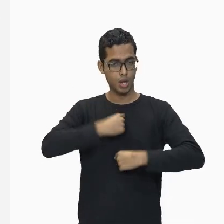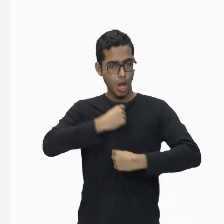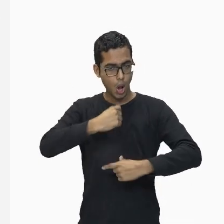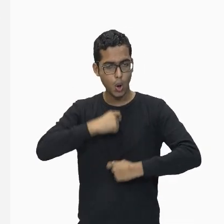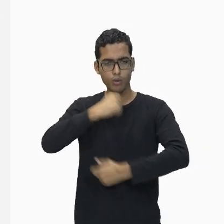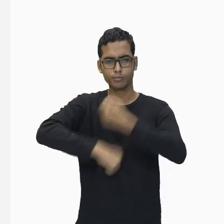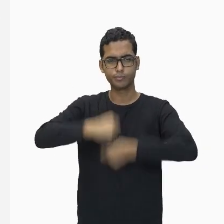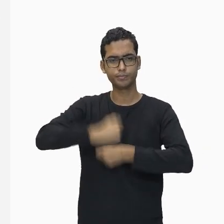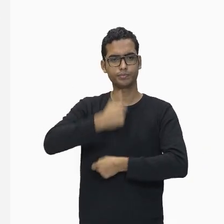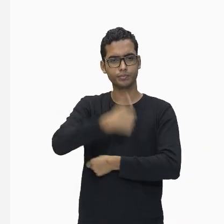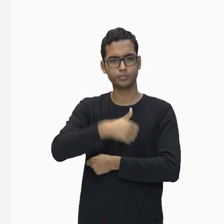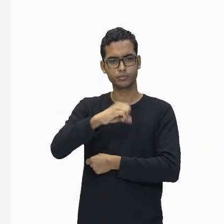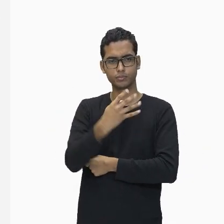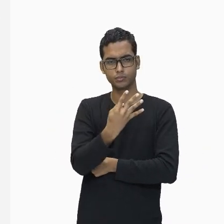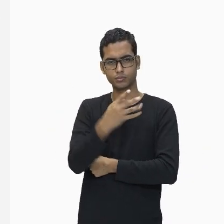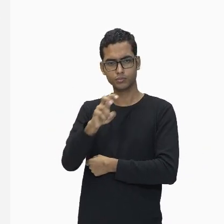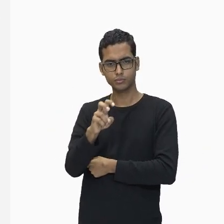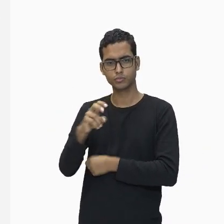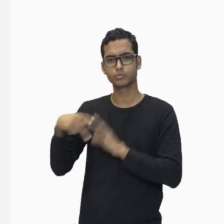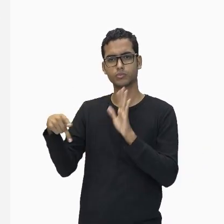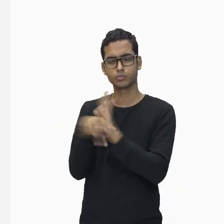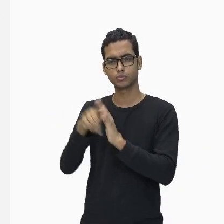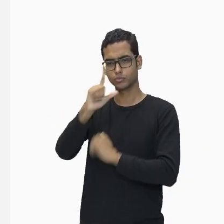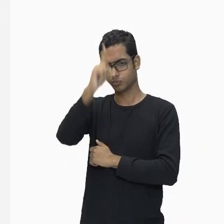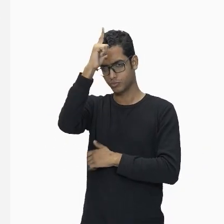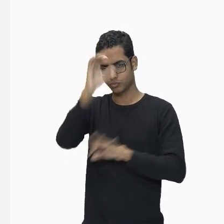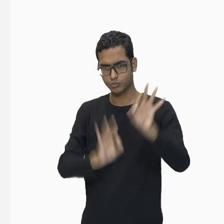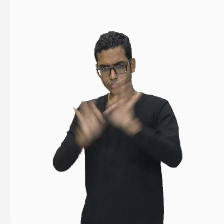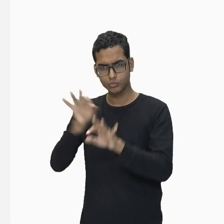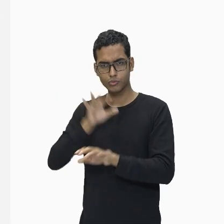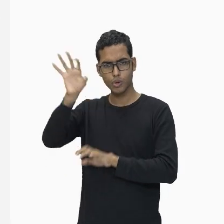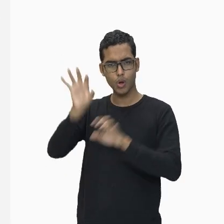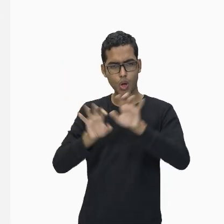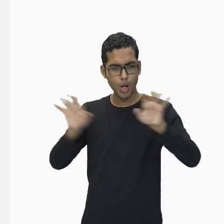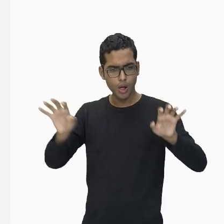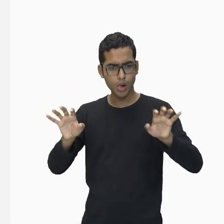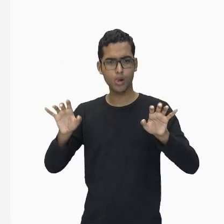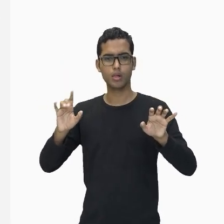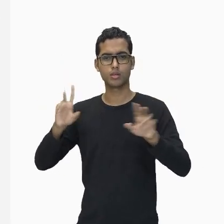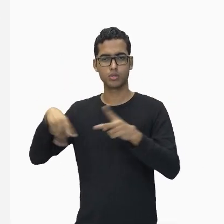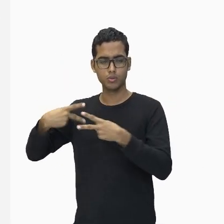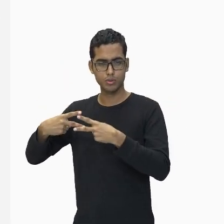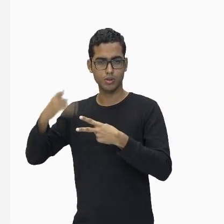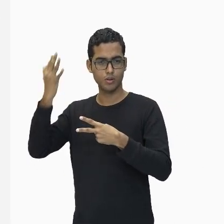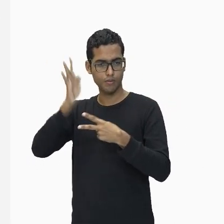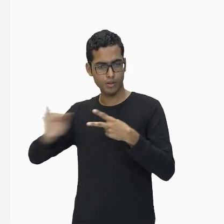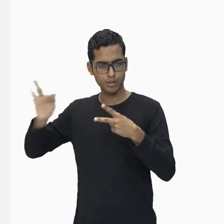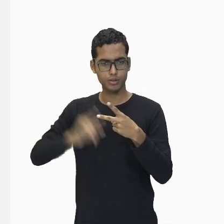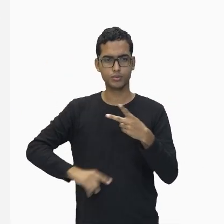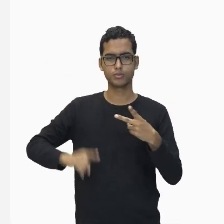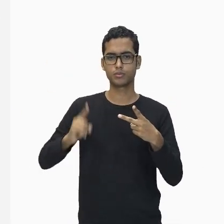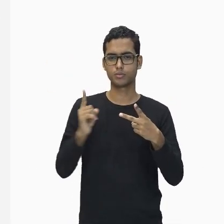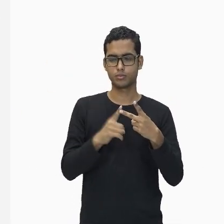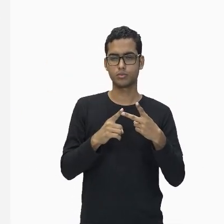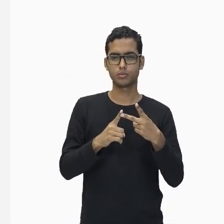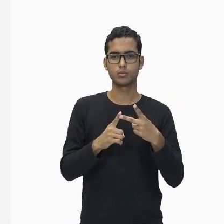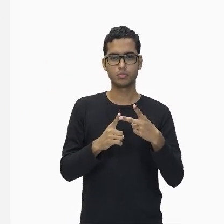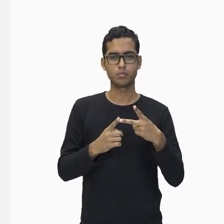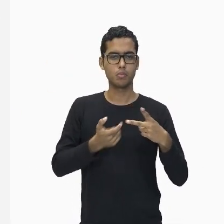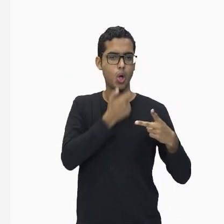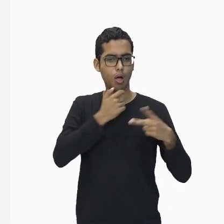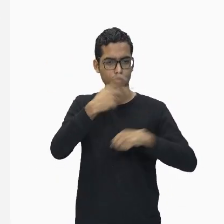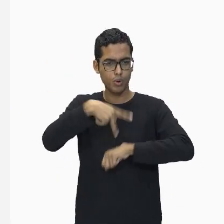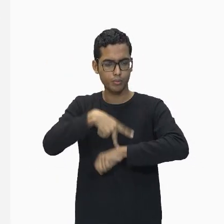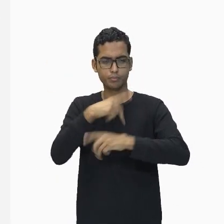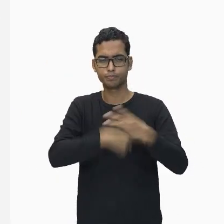o seu território dividido em 4 zonas a serem administradas por franceses, britânicos,